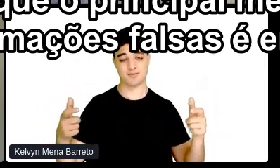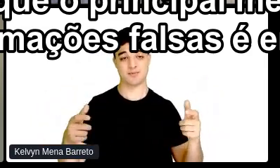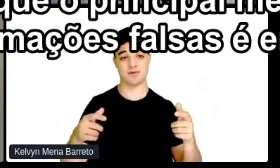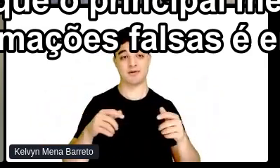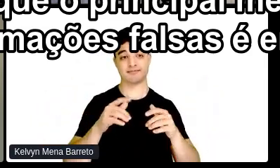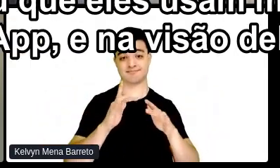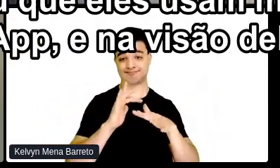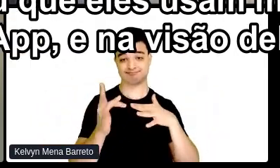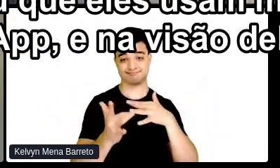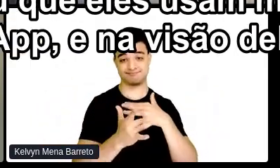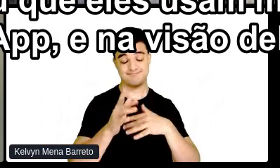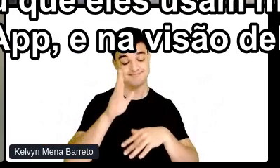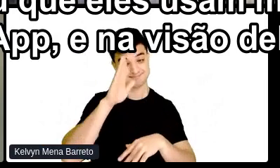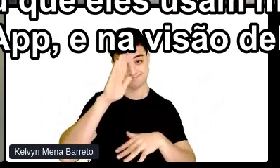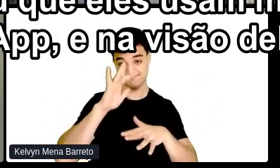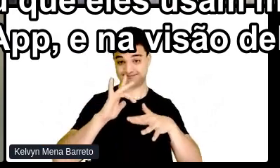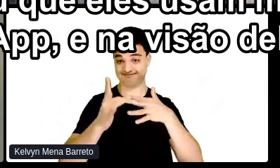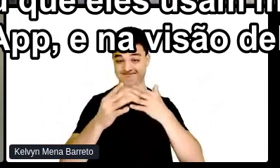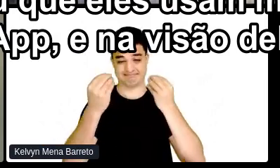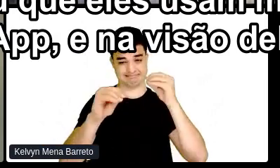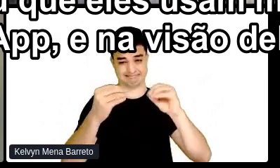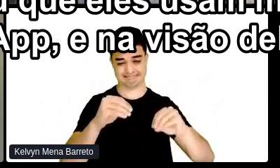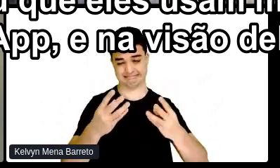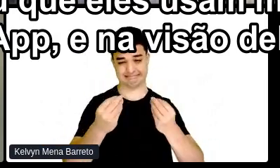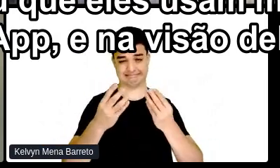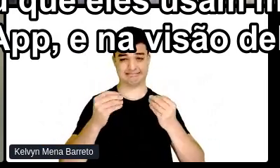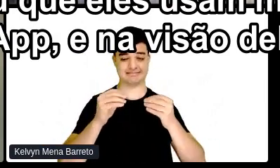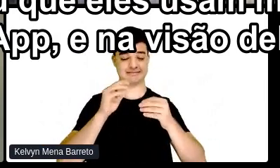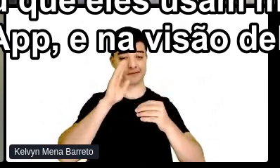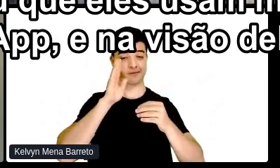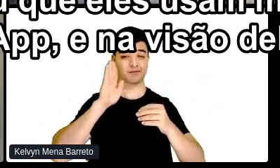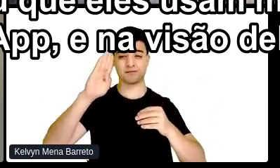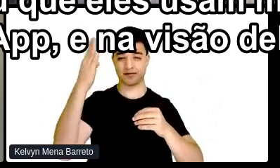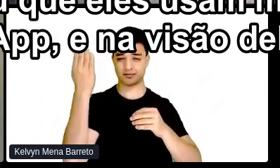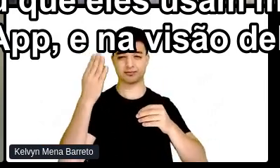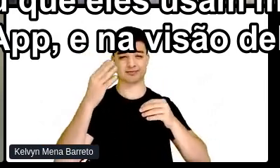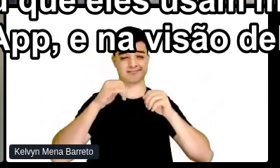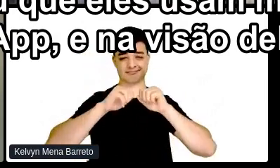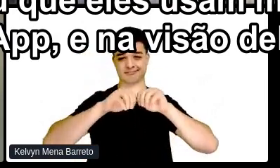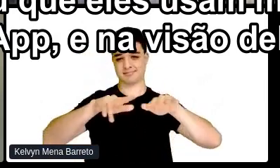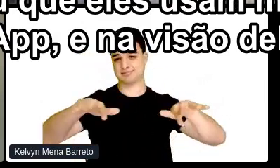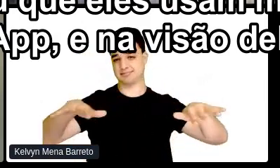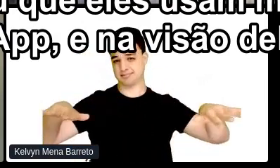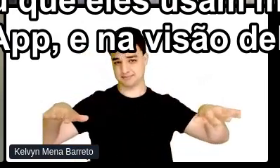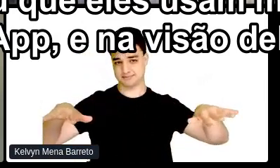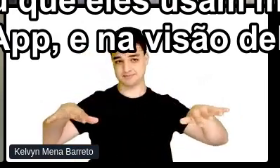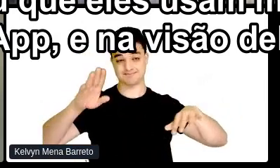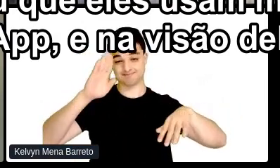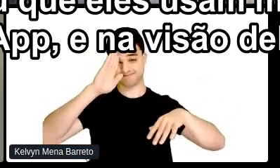destacar os funcionários na terceira idade que já estão contratados, fazendo palestras e apresentações internas.